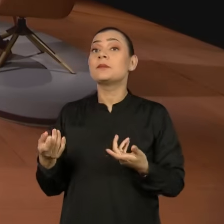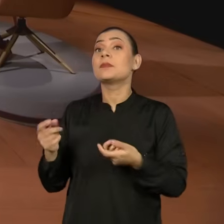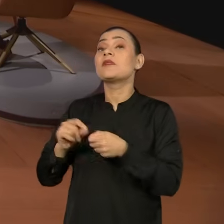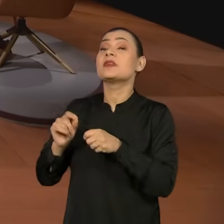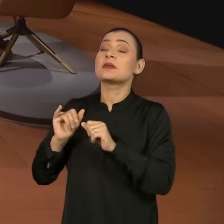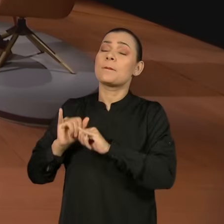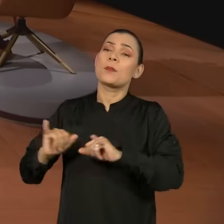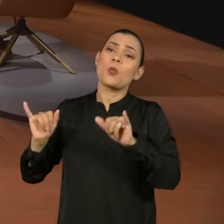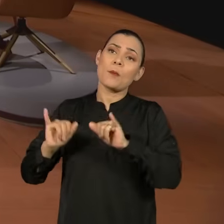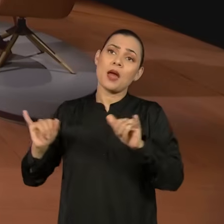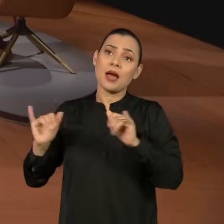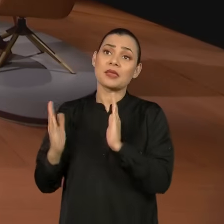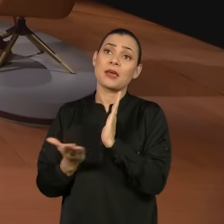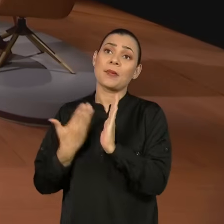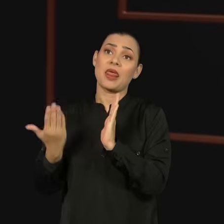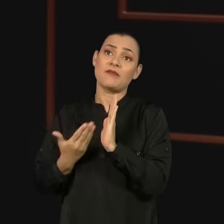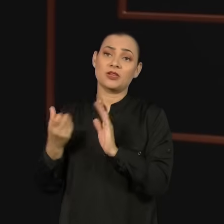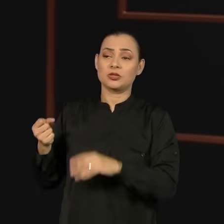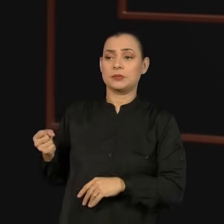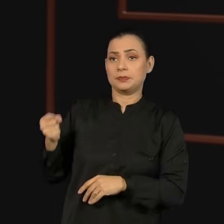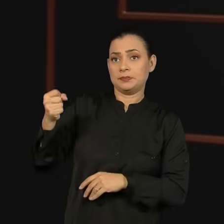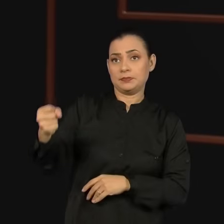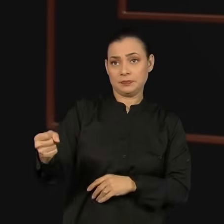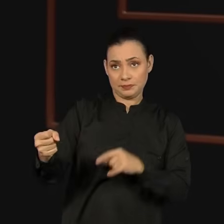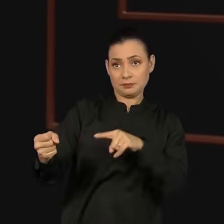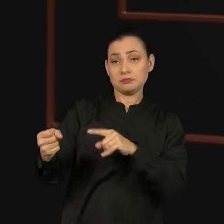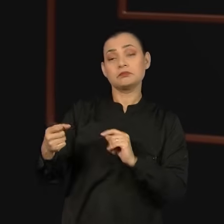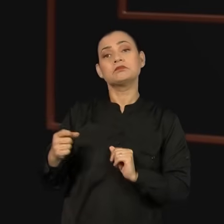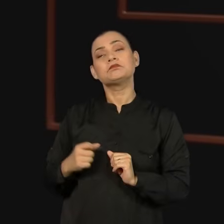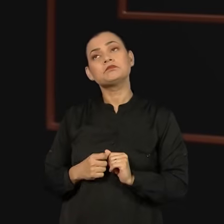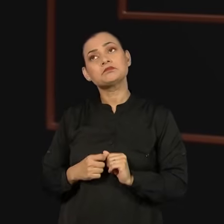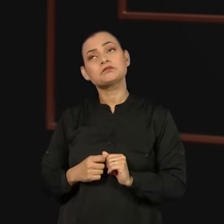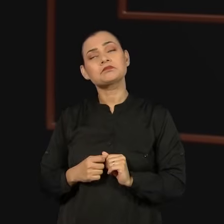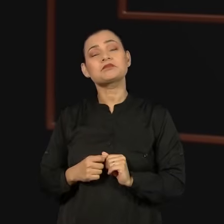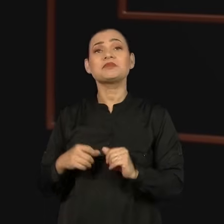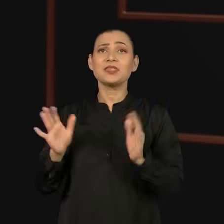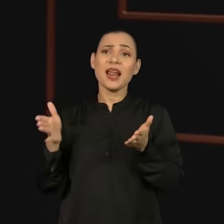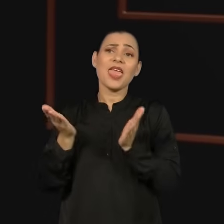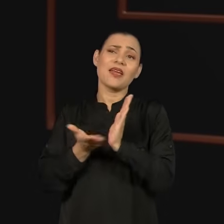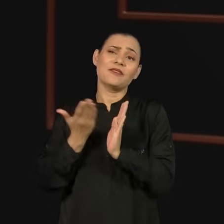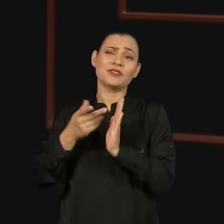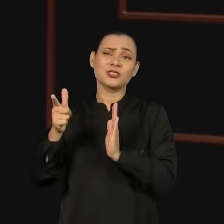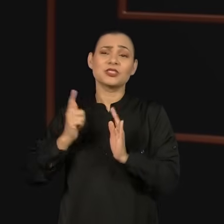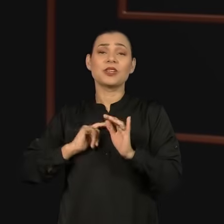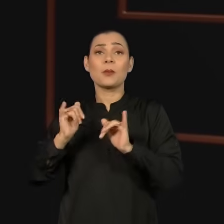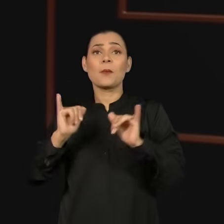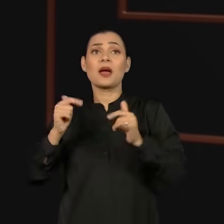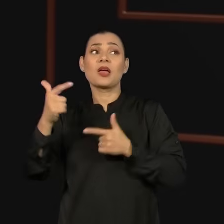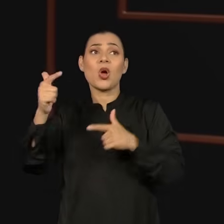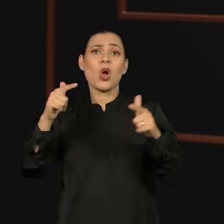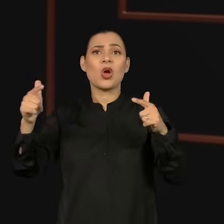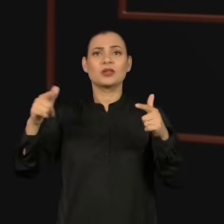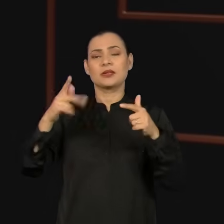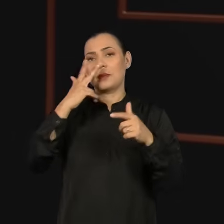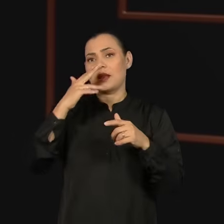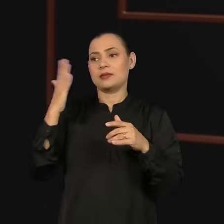Fazer propaganda para a revista, primeiro. Então, numa revista tinha propaganda das outras,